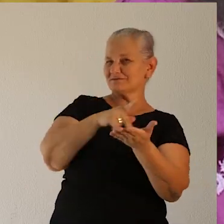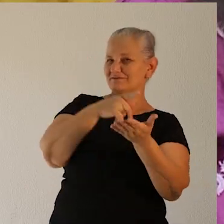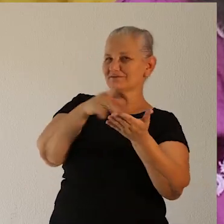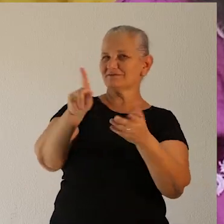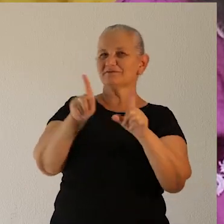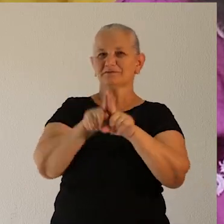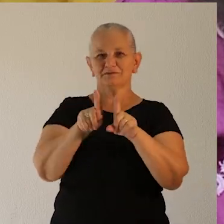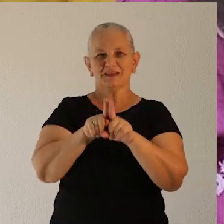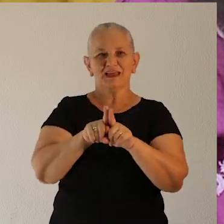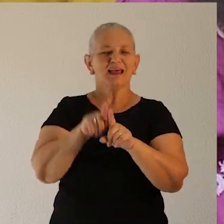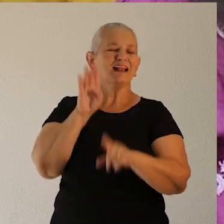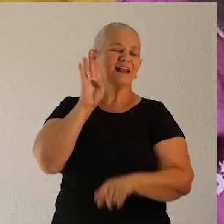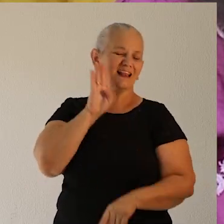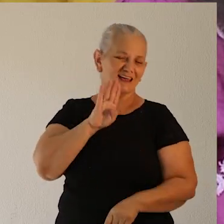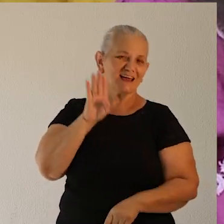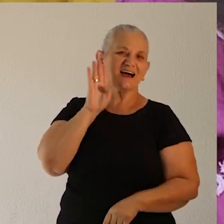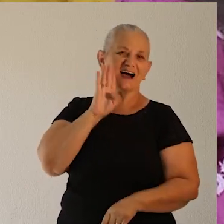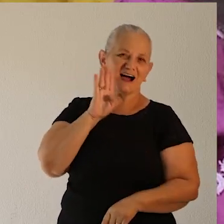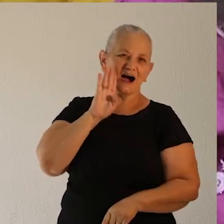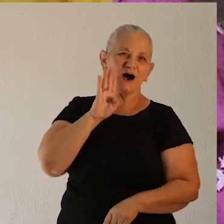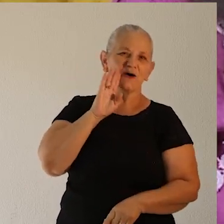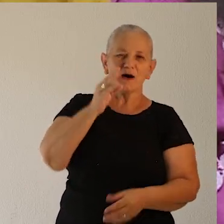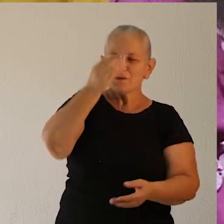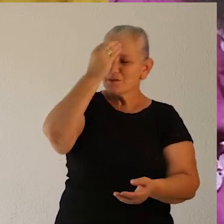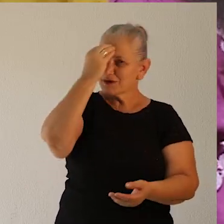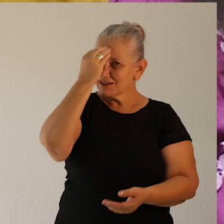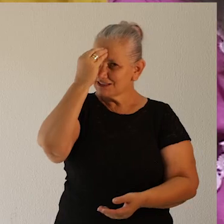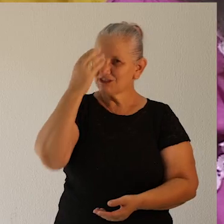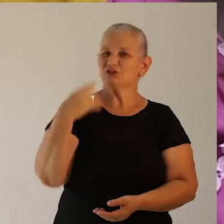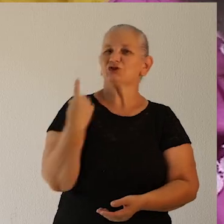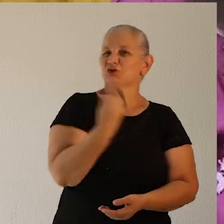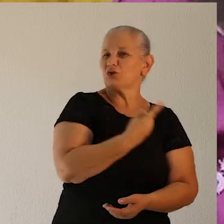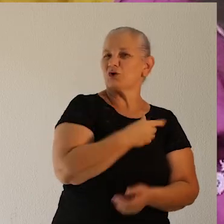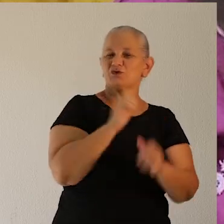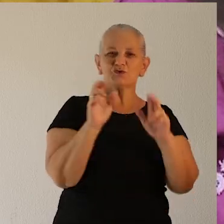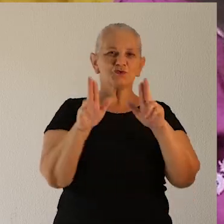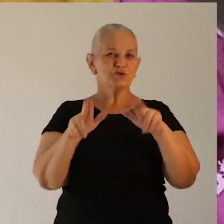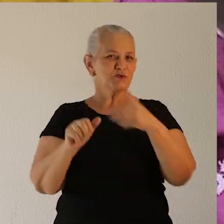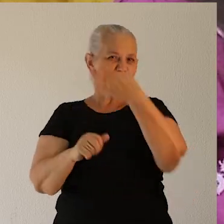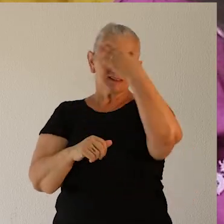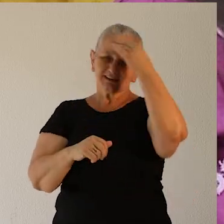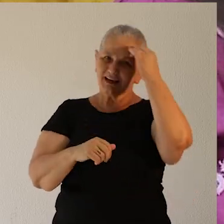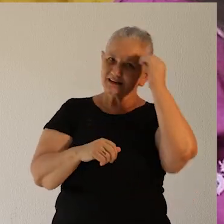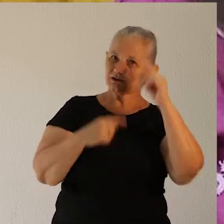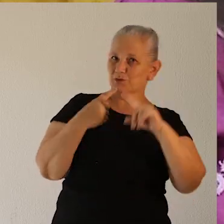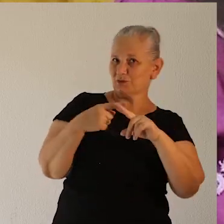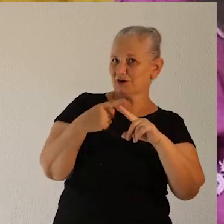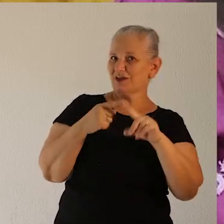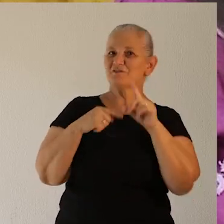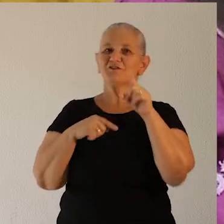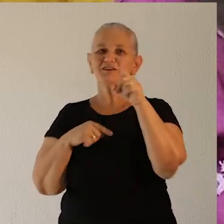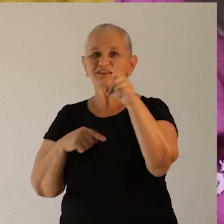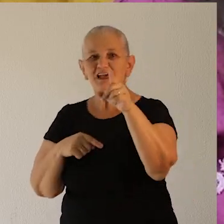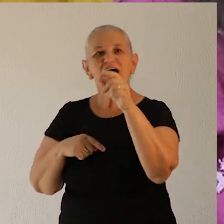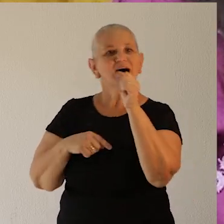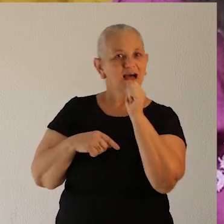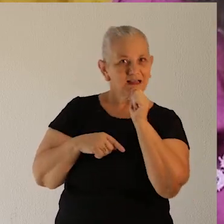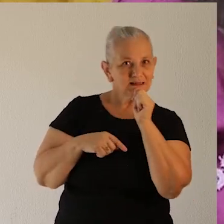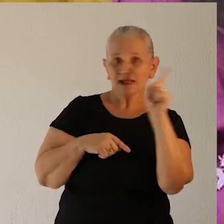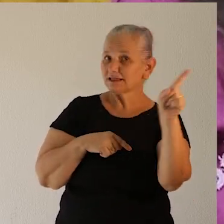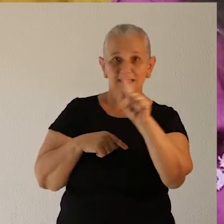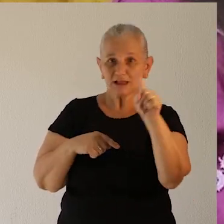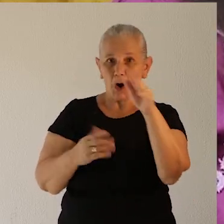É brincando que se aprende, a gente nunca esquece. Se você ainda não